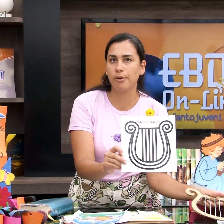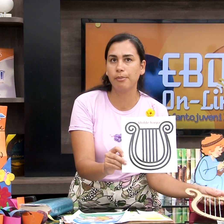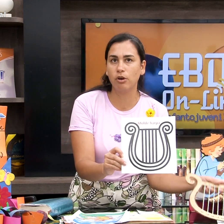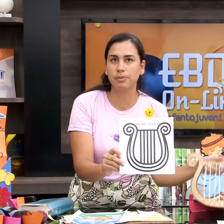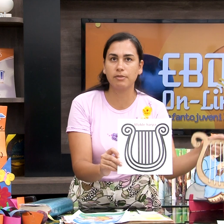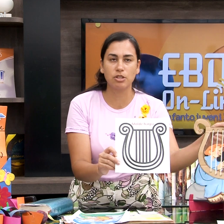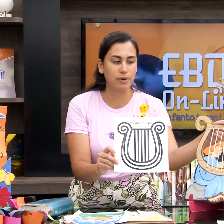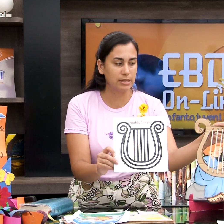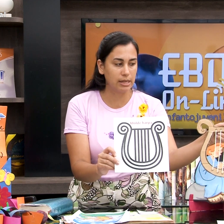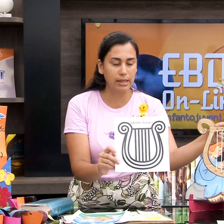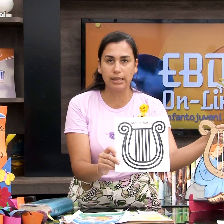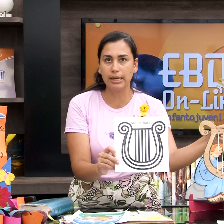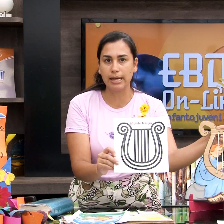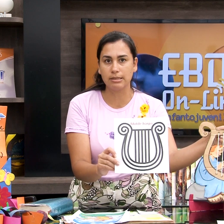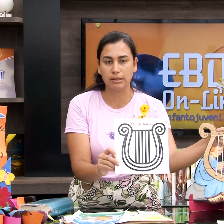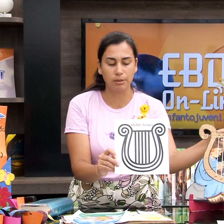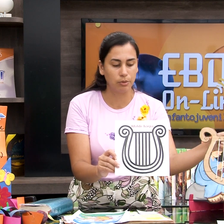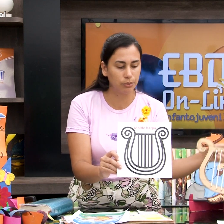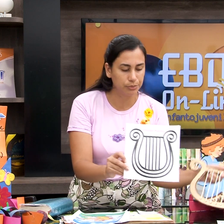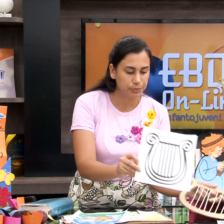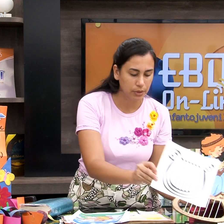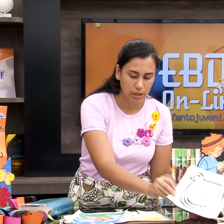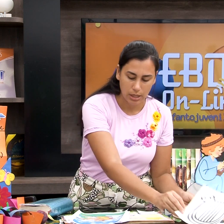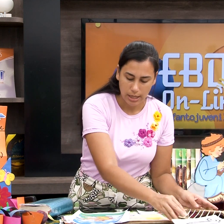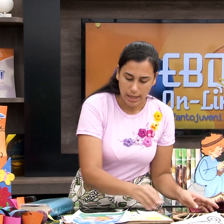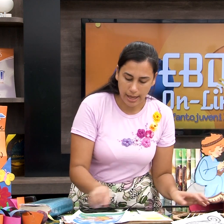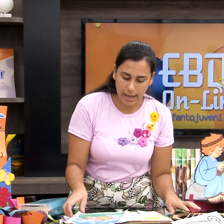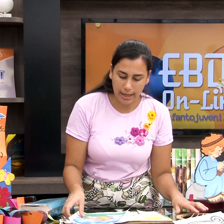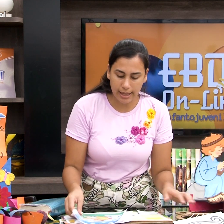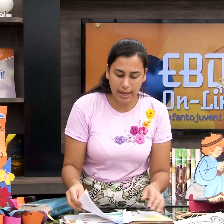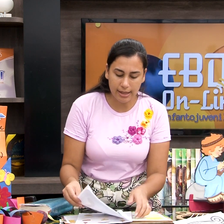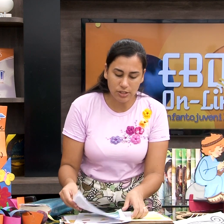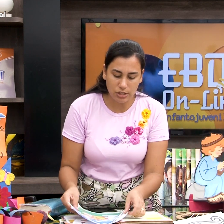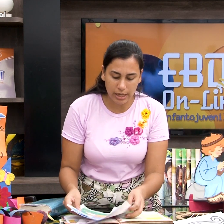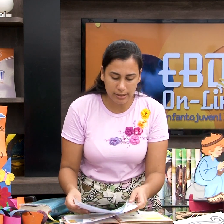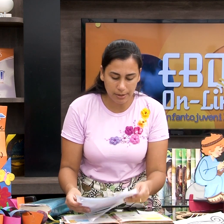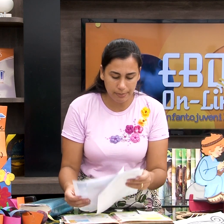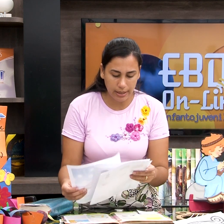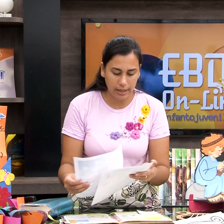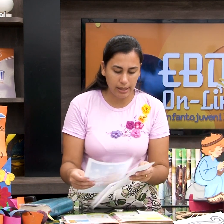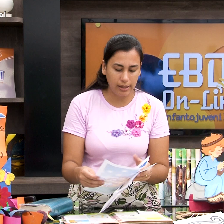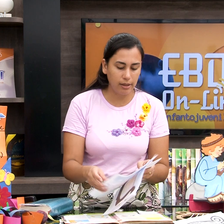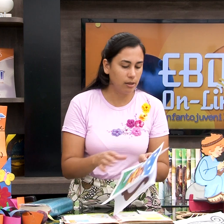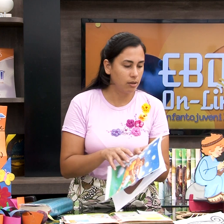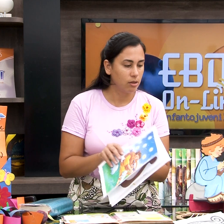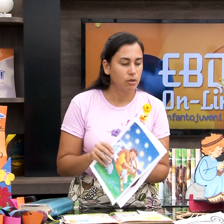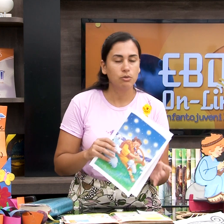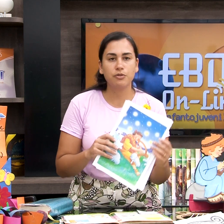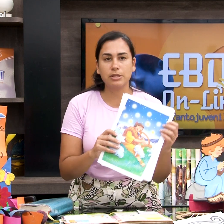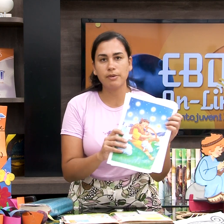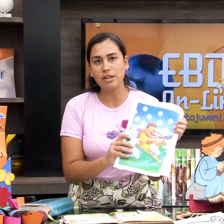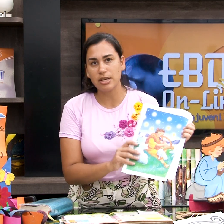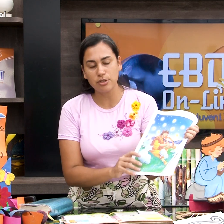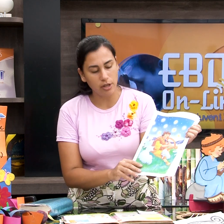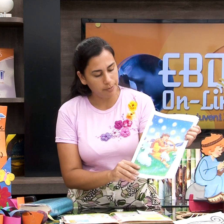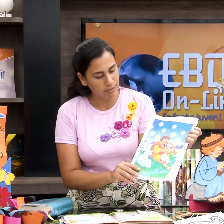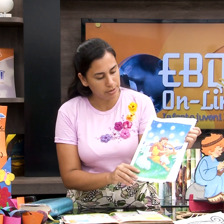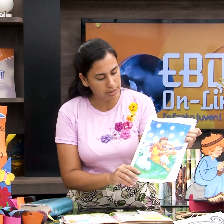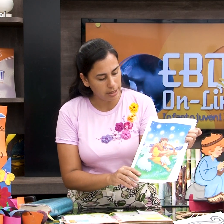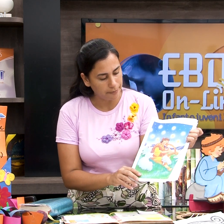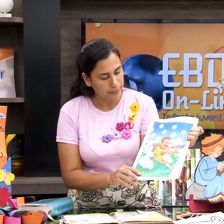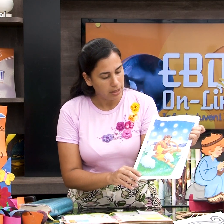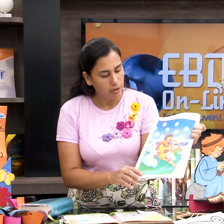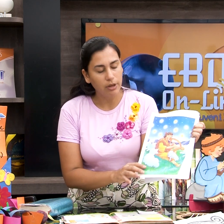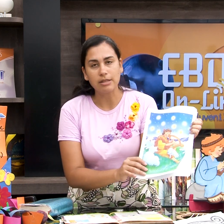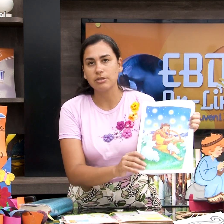Mas já é um molde para vocês fazerem que nem essa, tá bom? E deixei também os visuais da história para